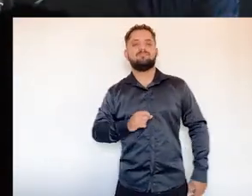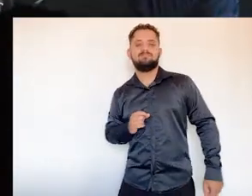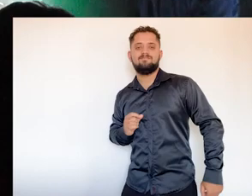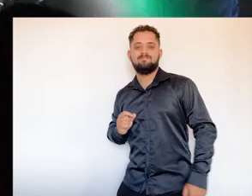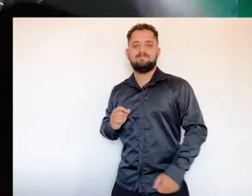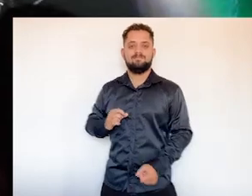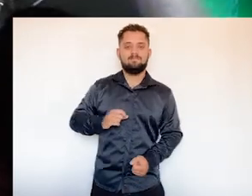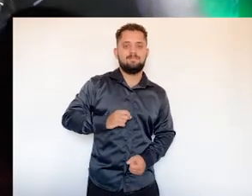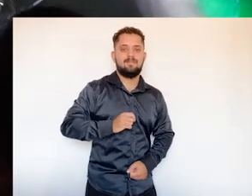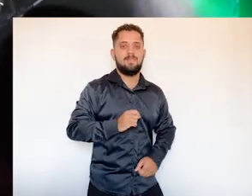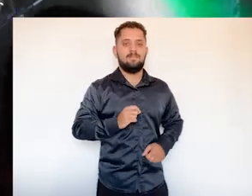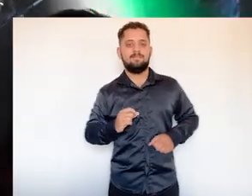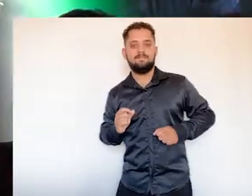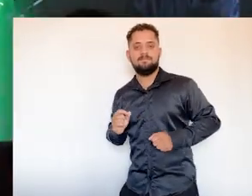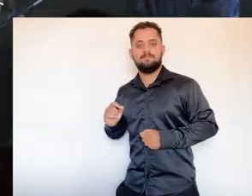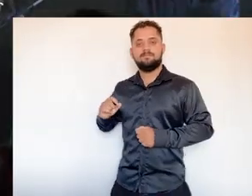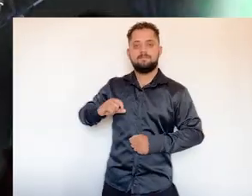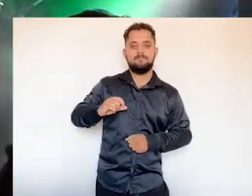poleiro. Olha o